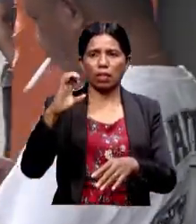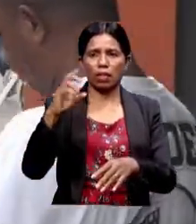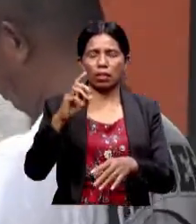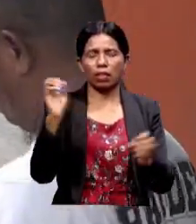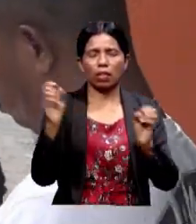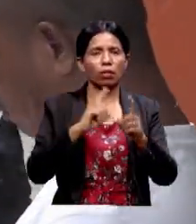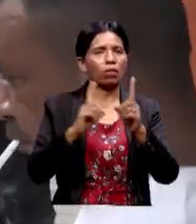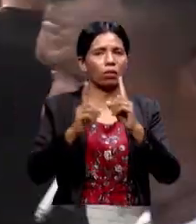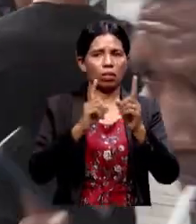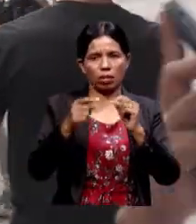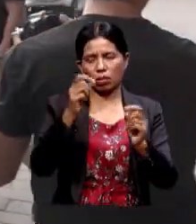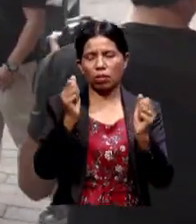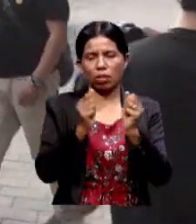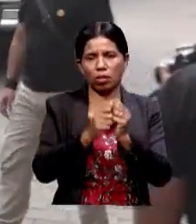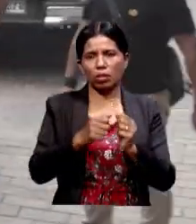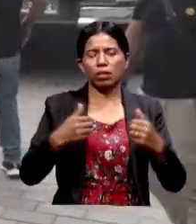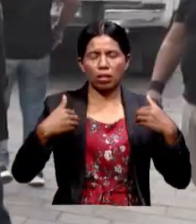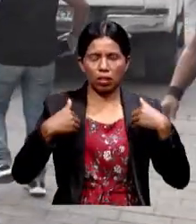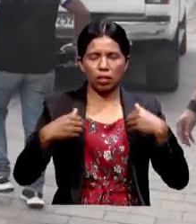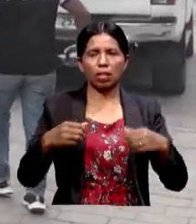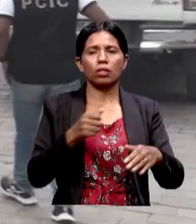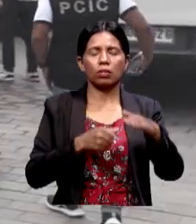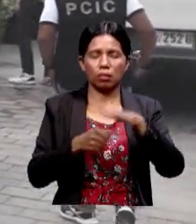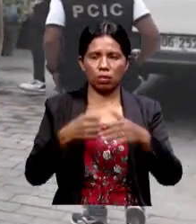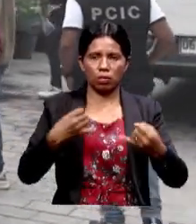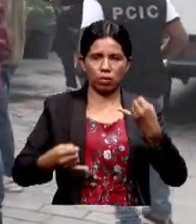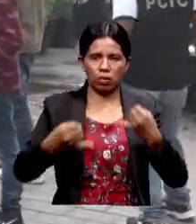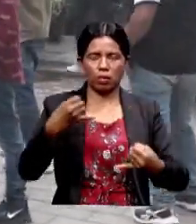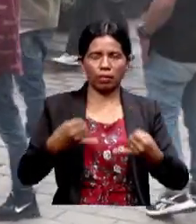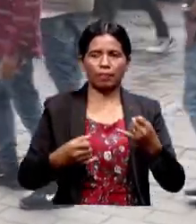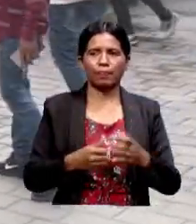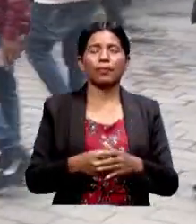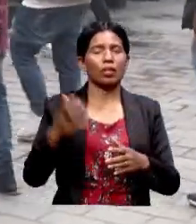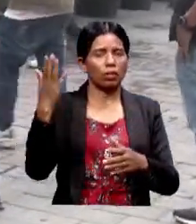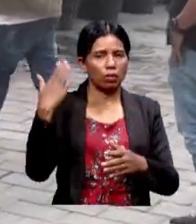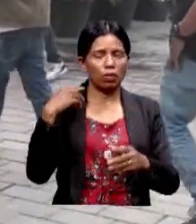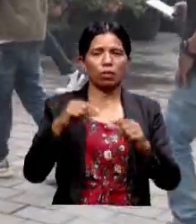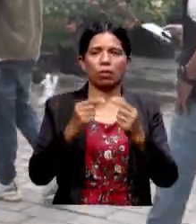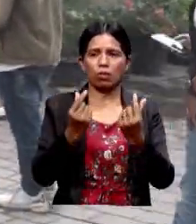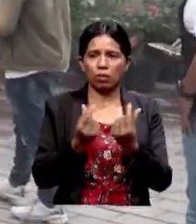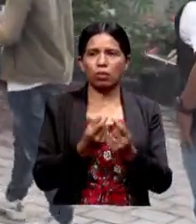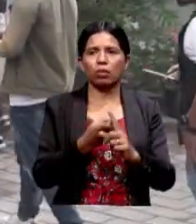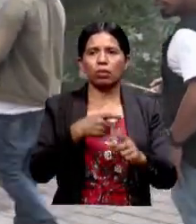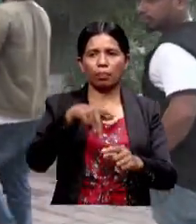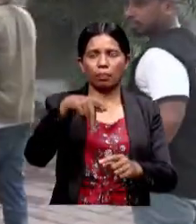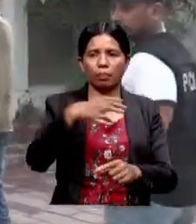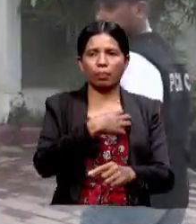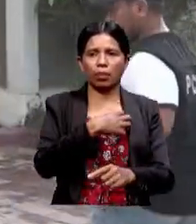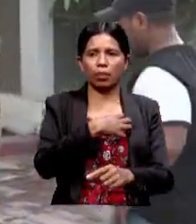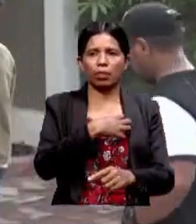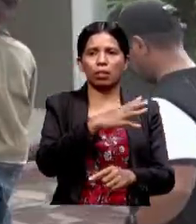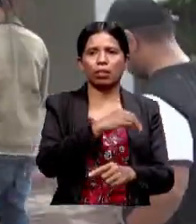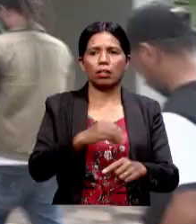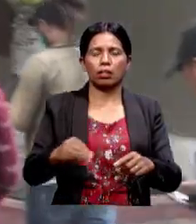fo comentário, o razão segredo justiça. Antes ne, equipa conjunta composto si PSIC, Polícia